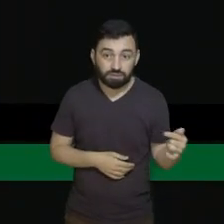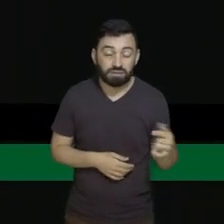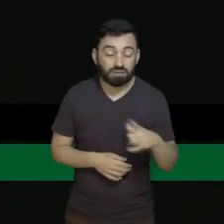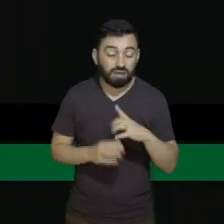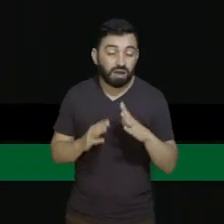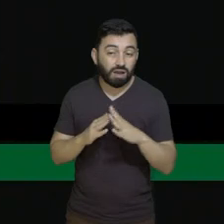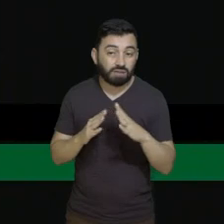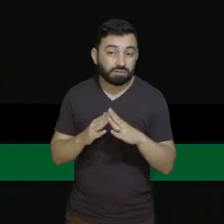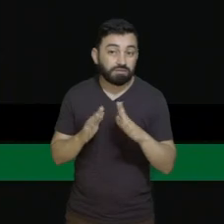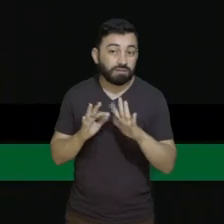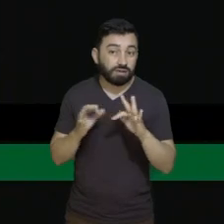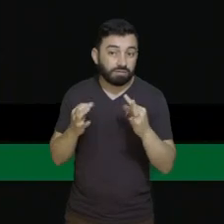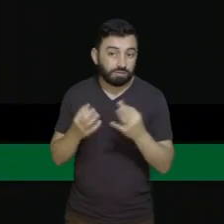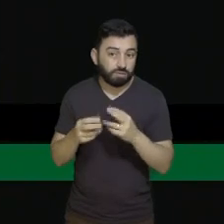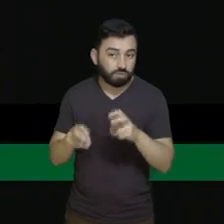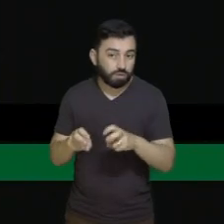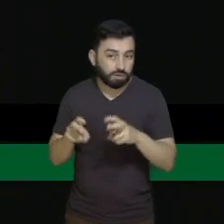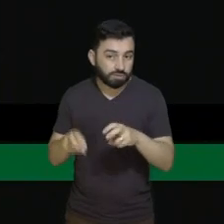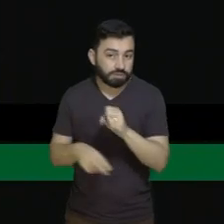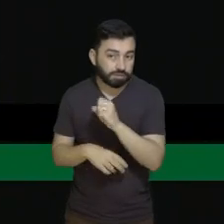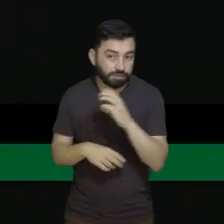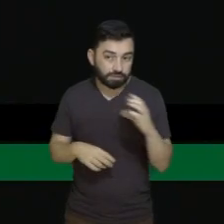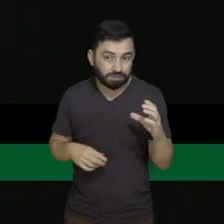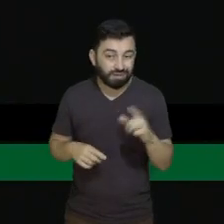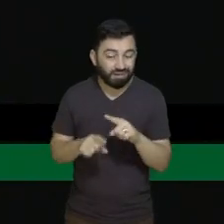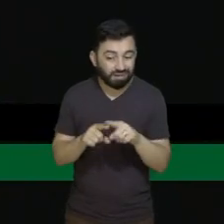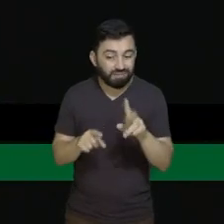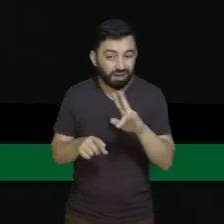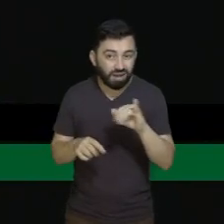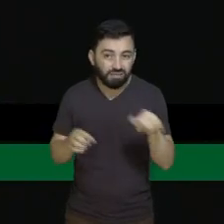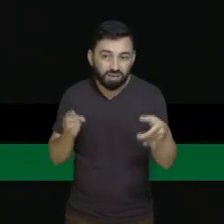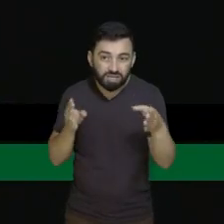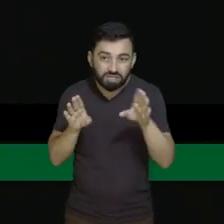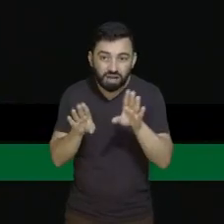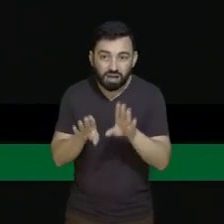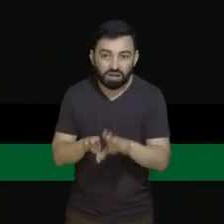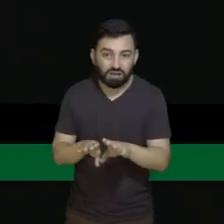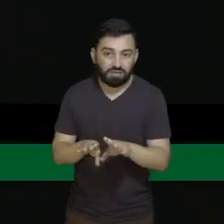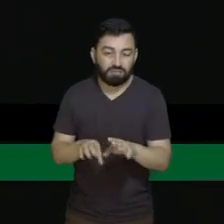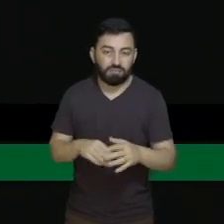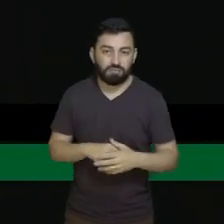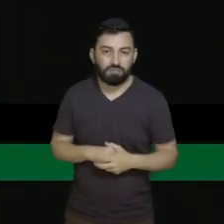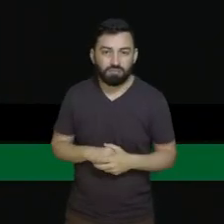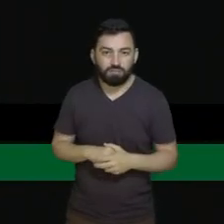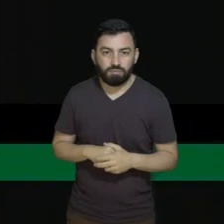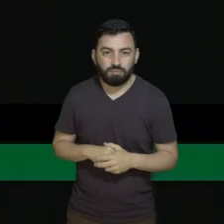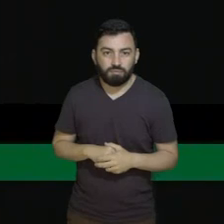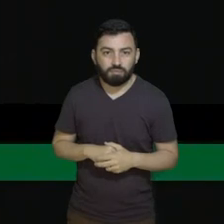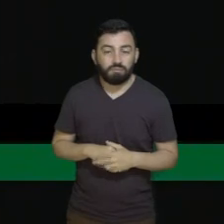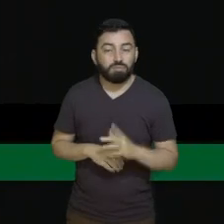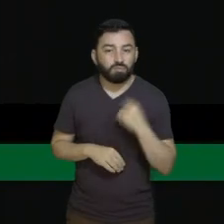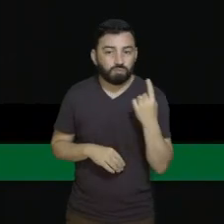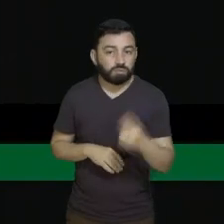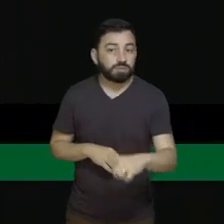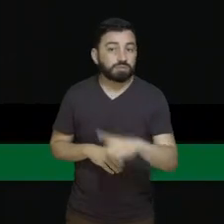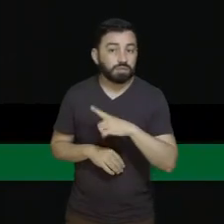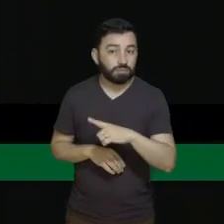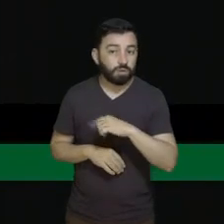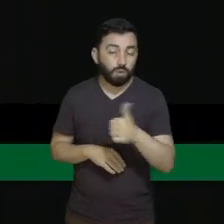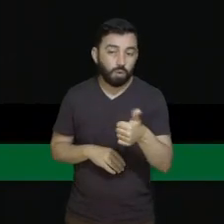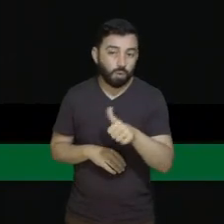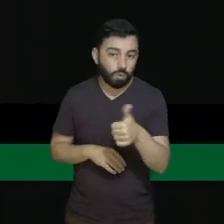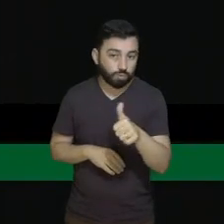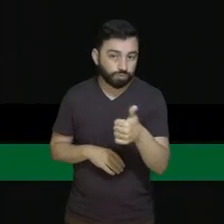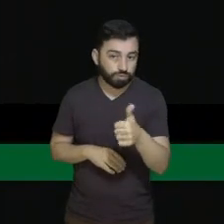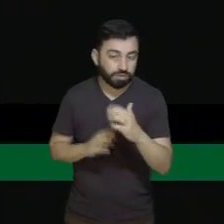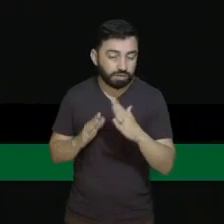familiares rurais de Santa Catarina dizendo que elas vão fechar as portas. Nós temos 11 casas